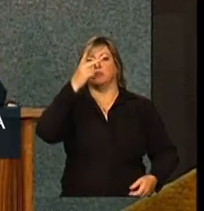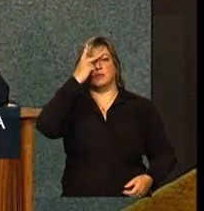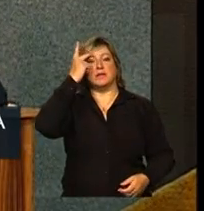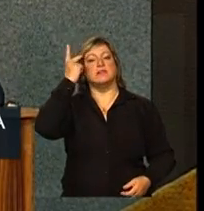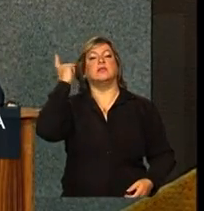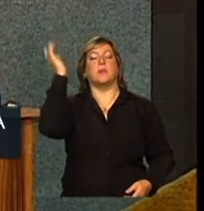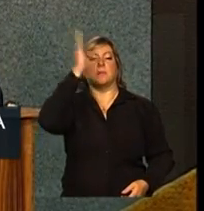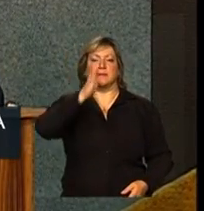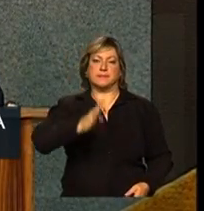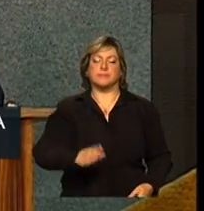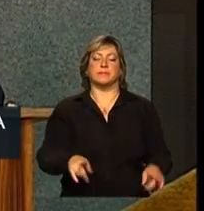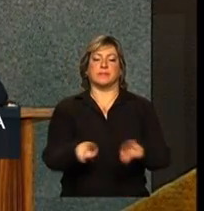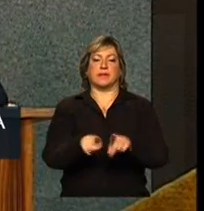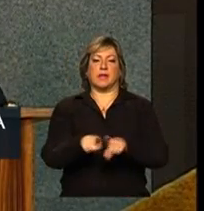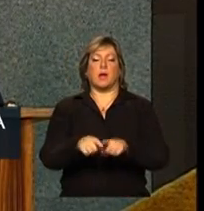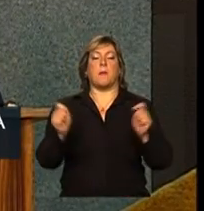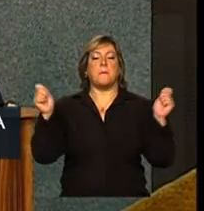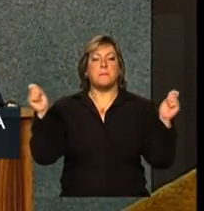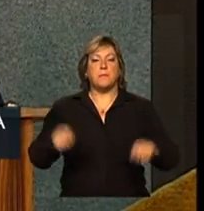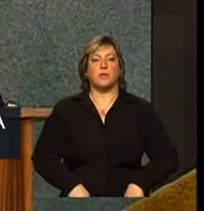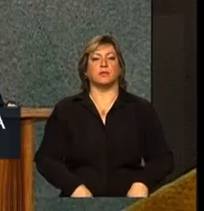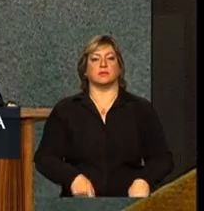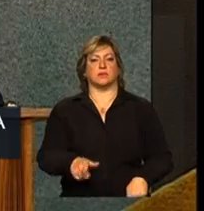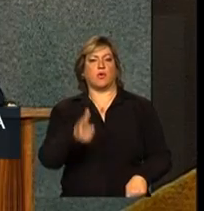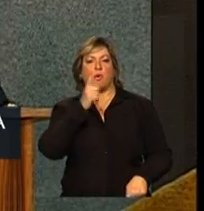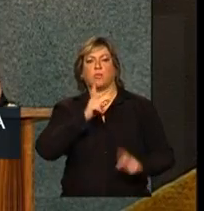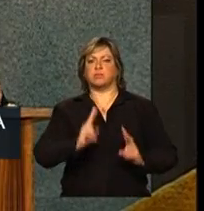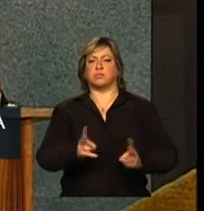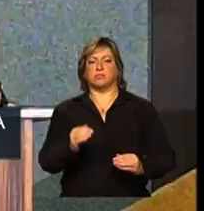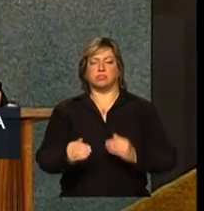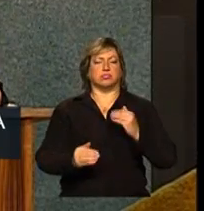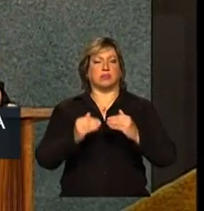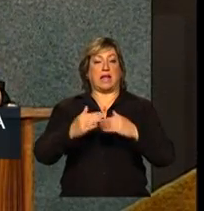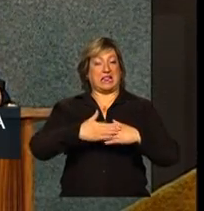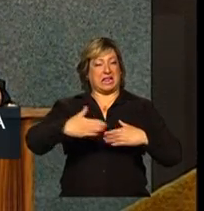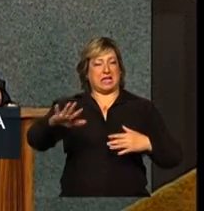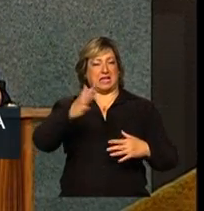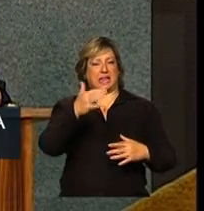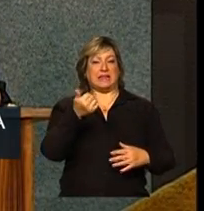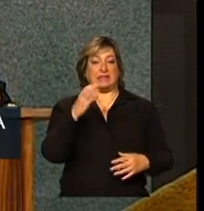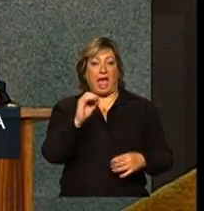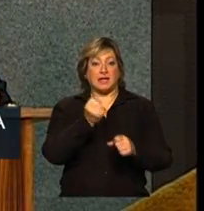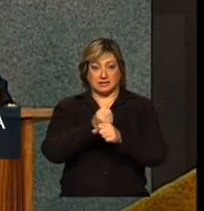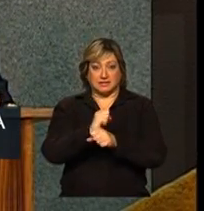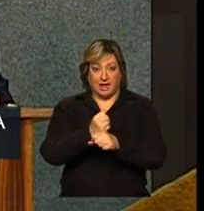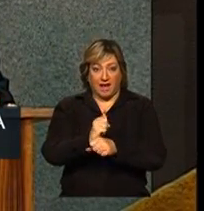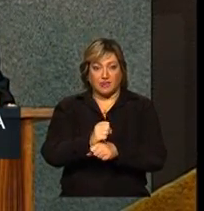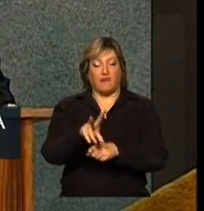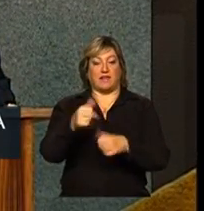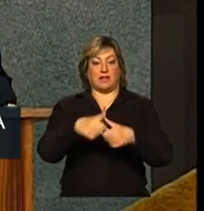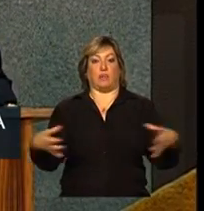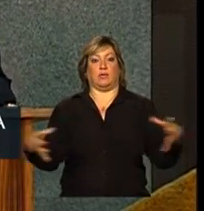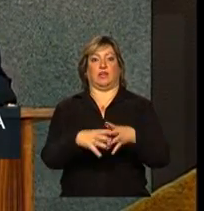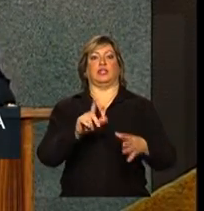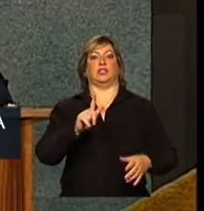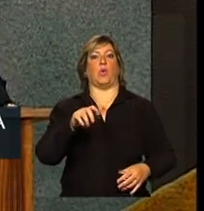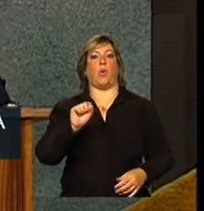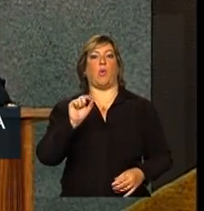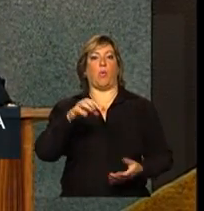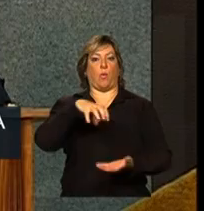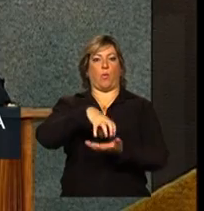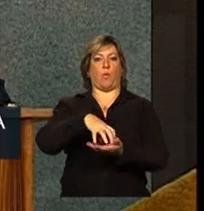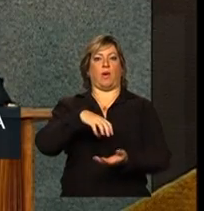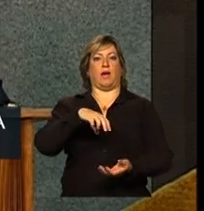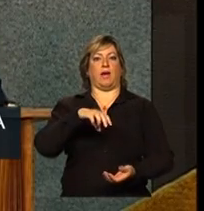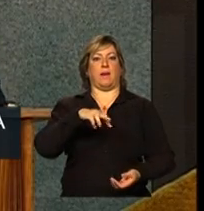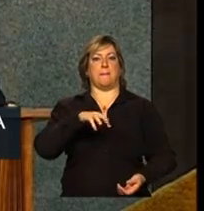e a possibilidade permanente de sua ascensão, daqui a 10 anos ela estará entre o G8, a classe média